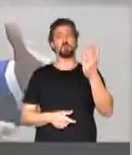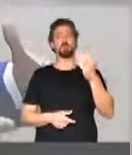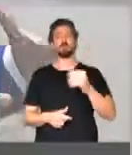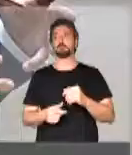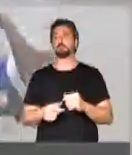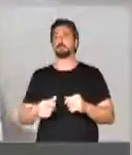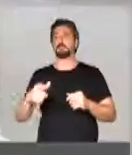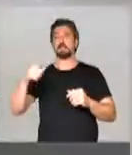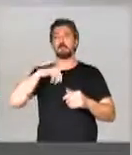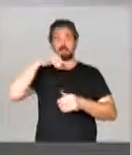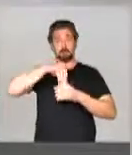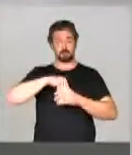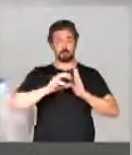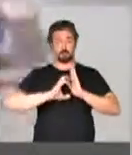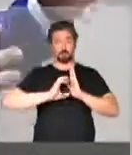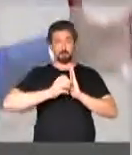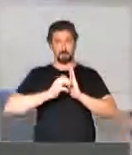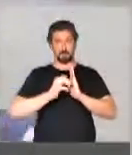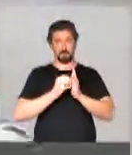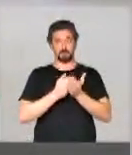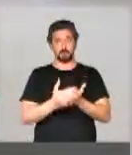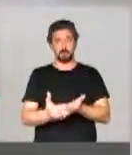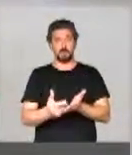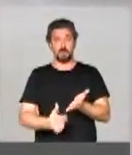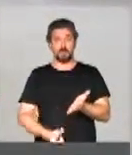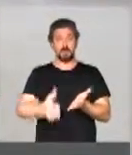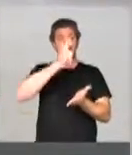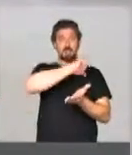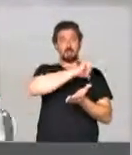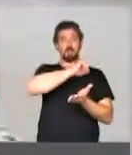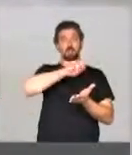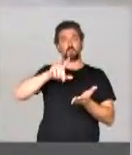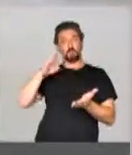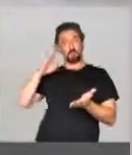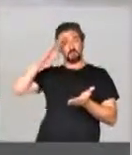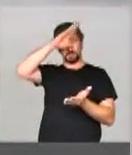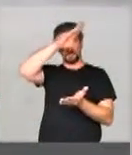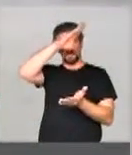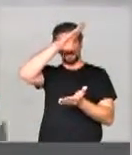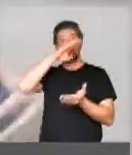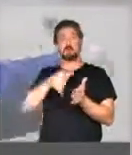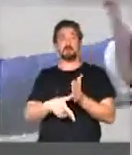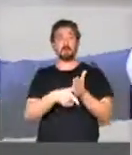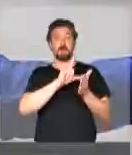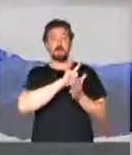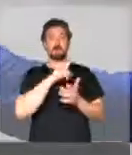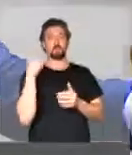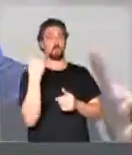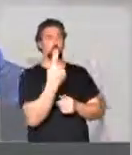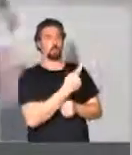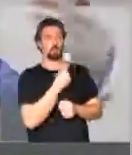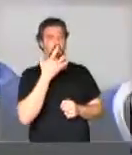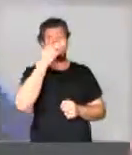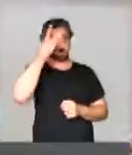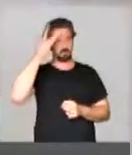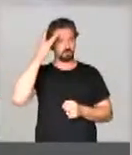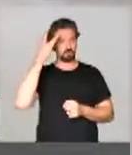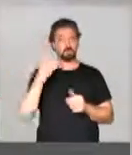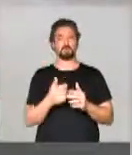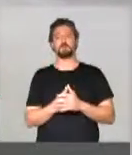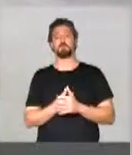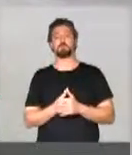está no nosso partido desde antes do Bolsonaro, desde antes de toda essa